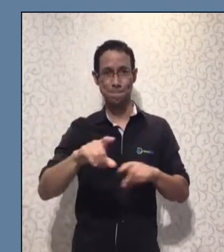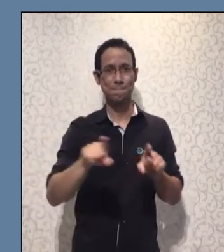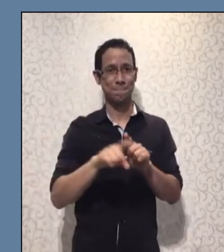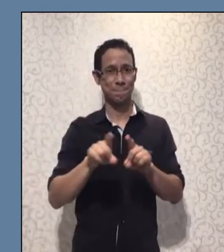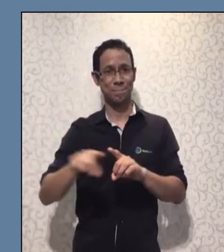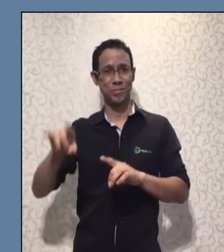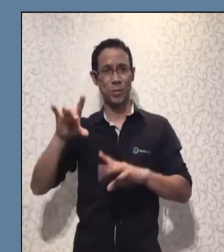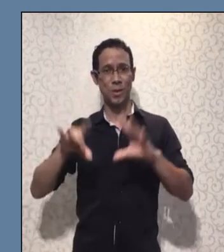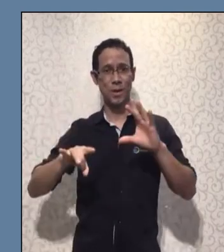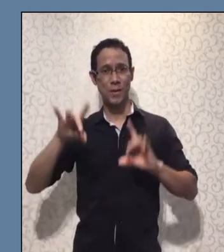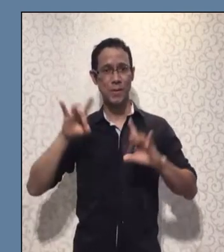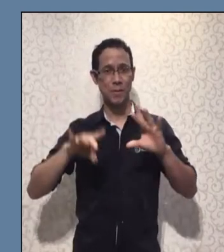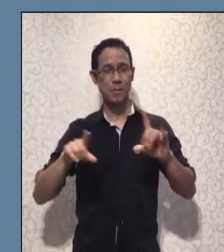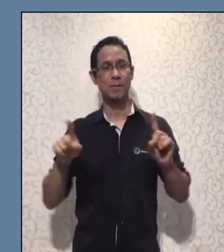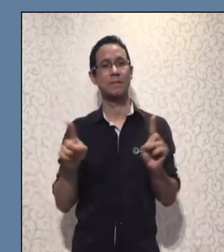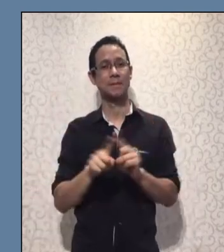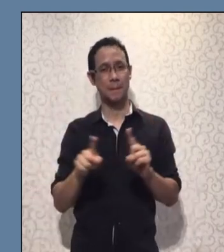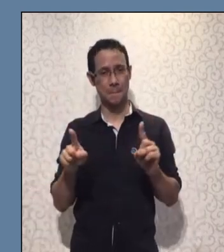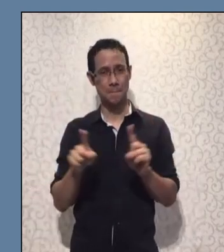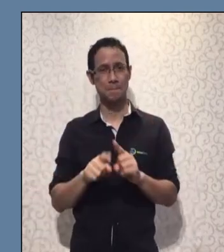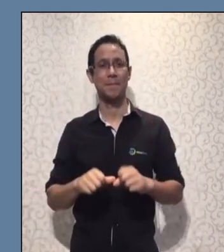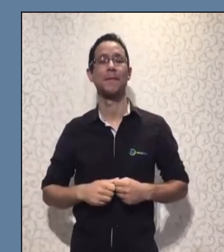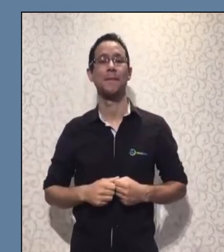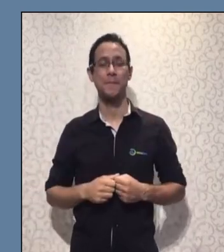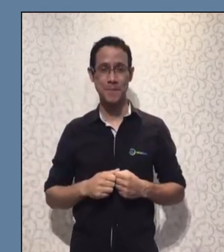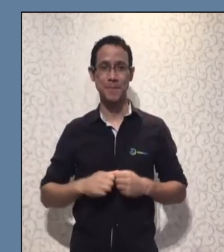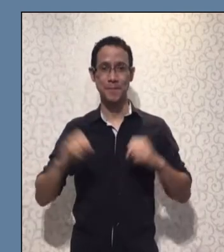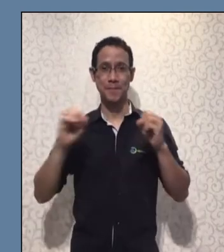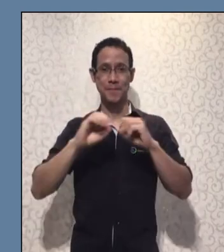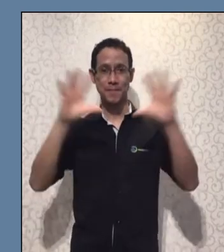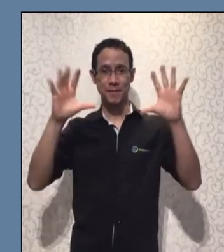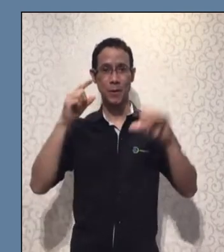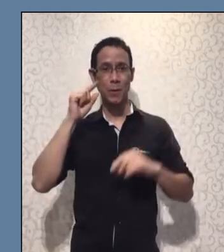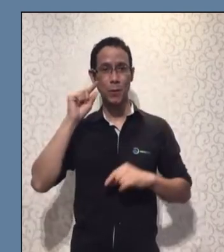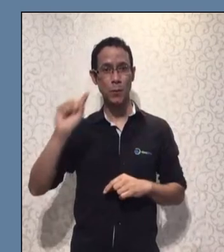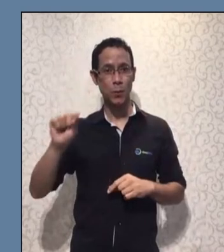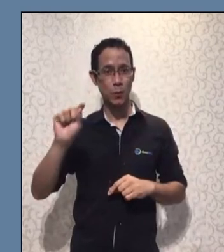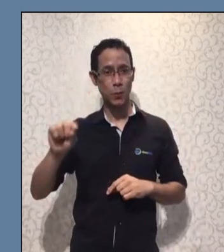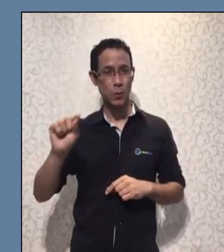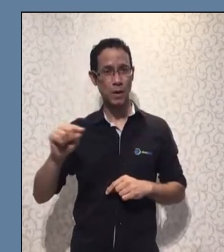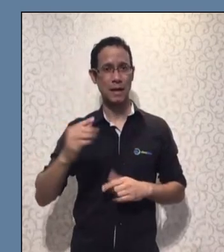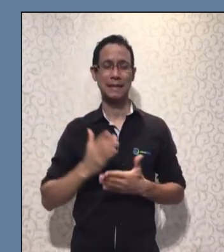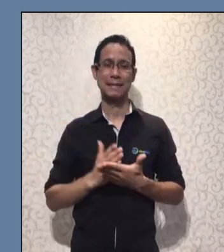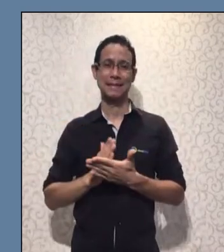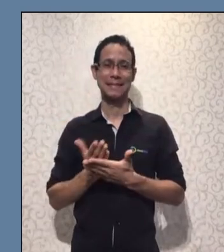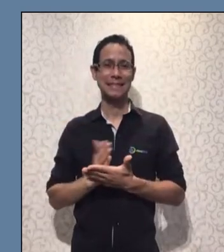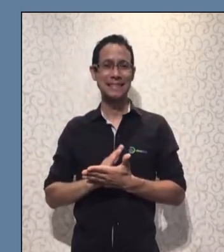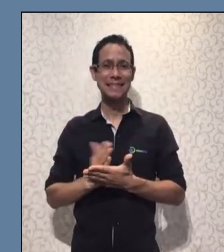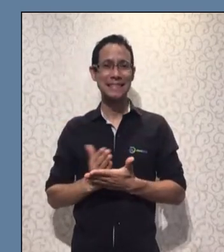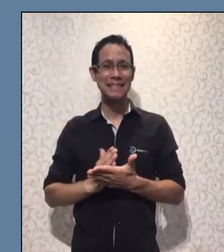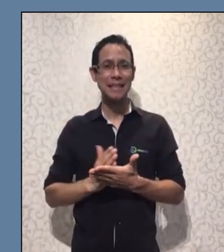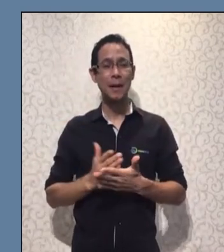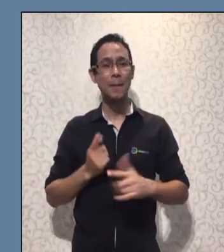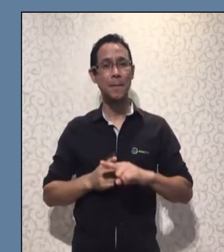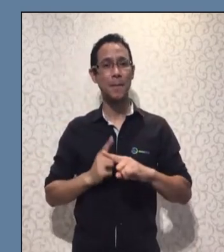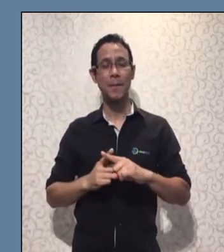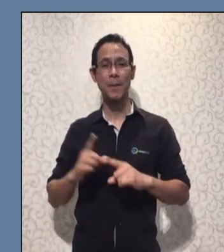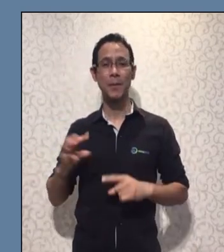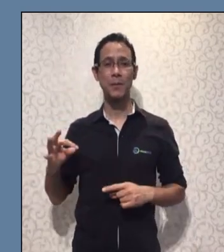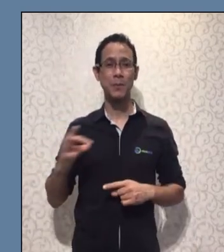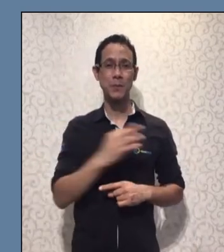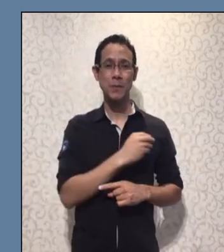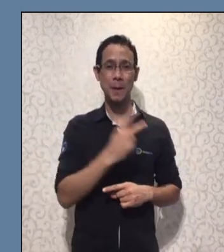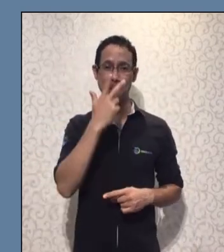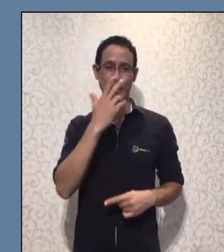isso que fique claro, eu me incomodava muito, porque parecíamos todos partidários do